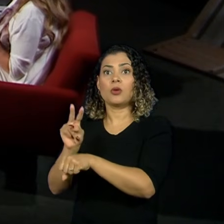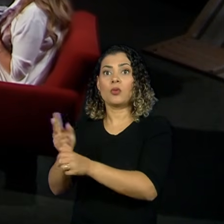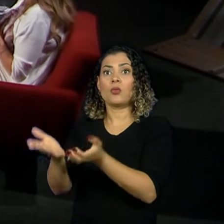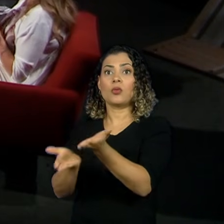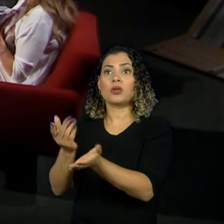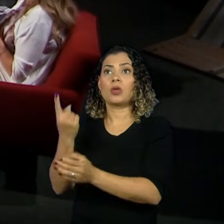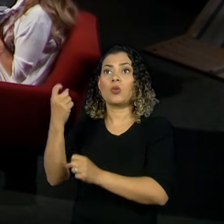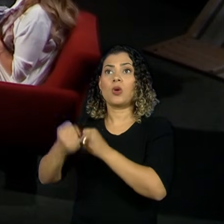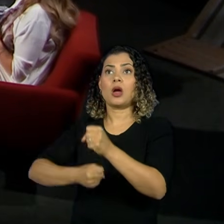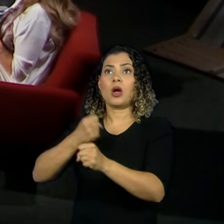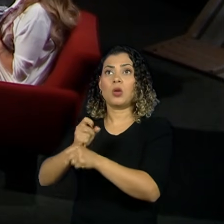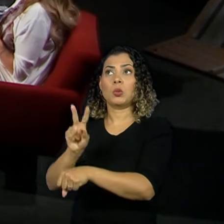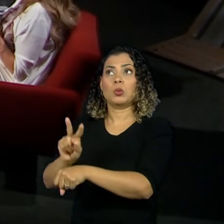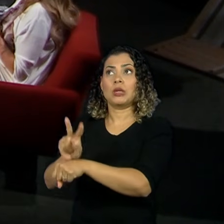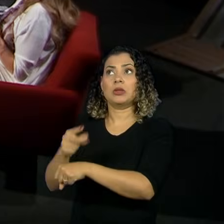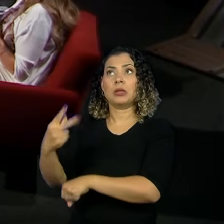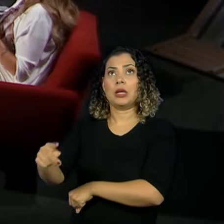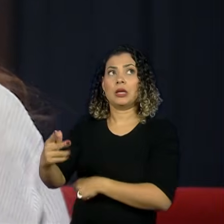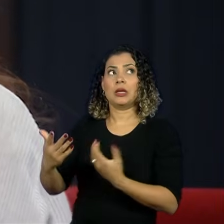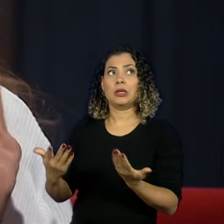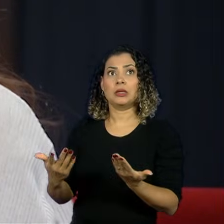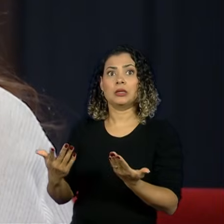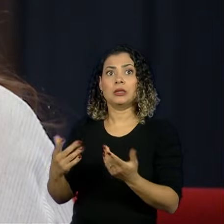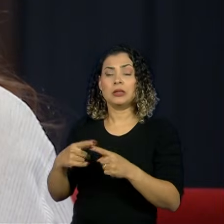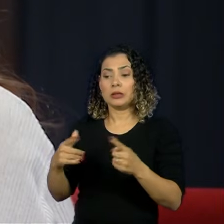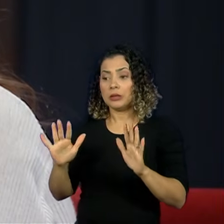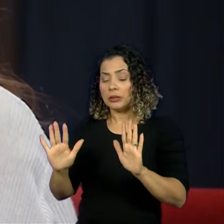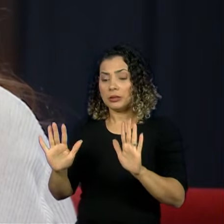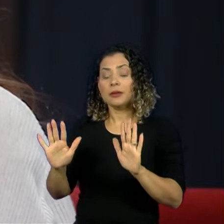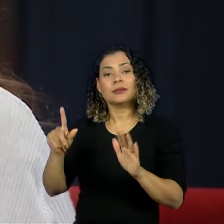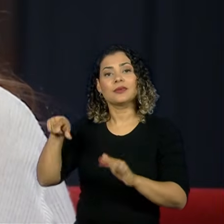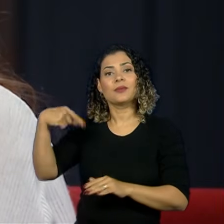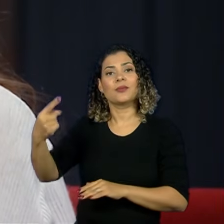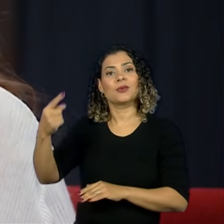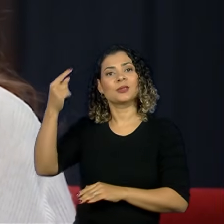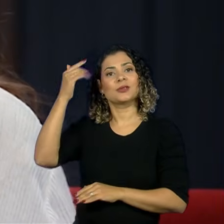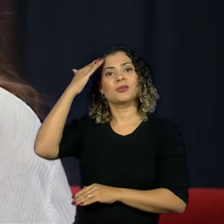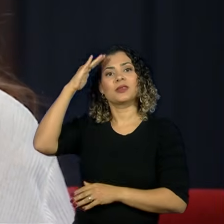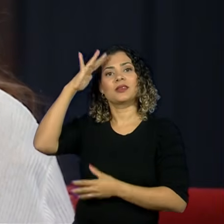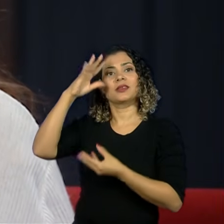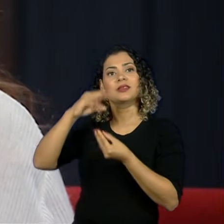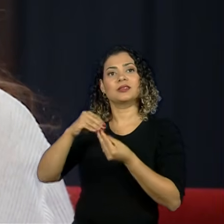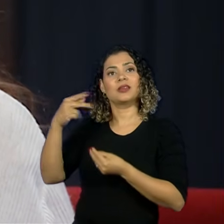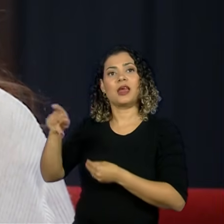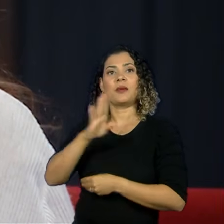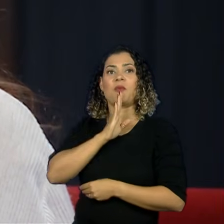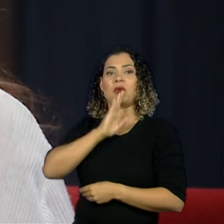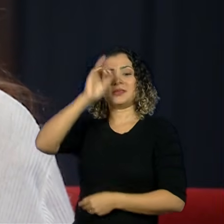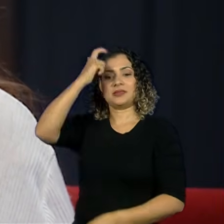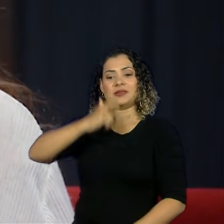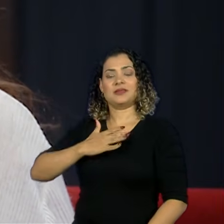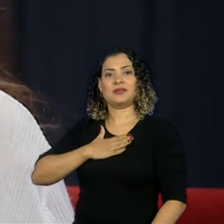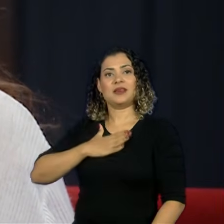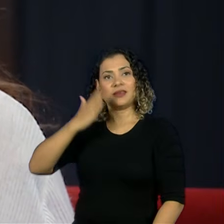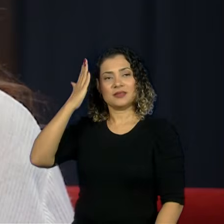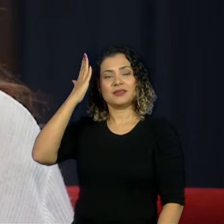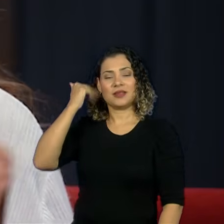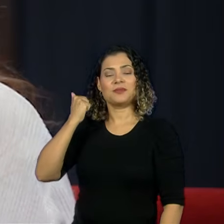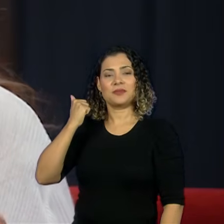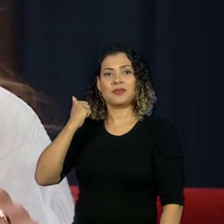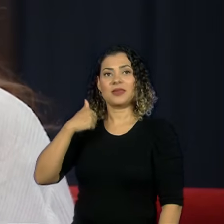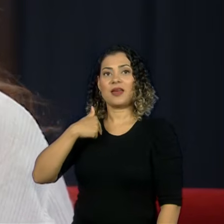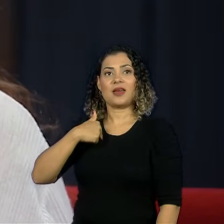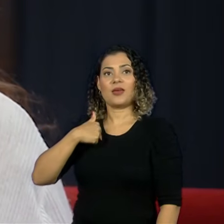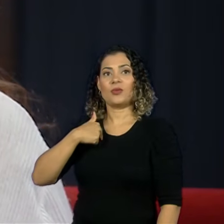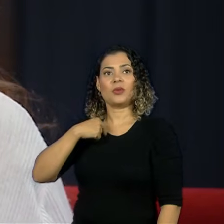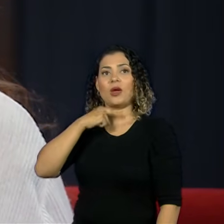ano. Sim, imagino. Mas depois eu entendi, Marcelo, É. que ela me conhecia muito bem e ela sabia que eu não